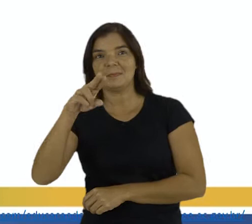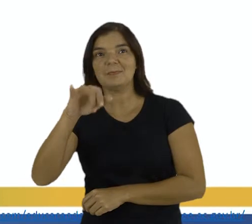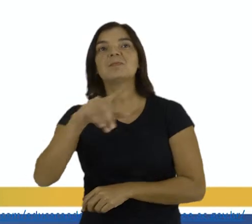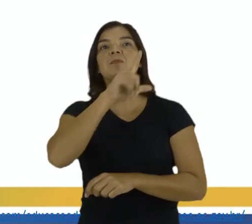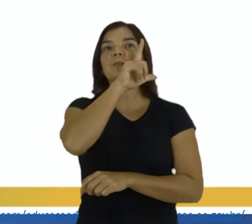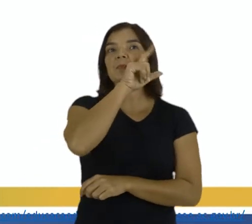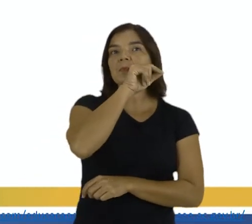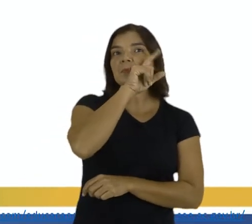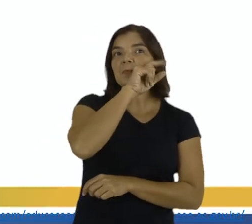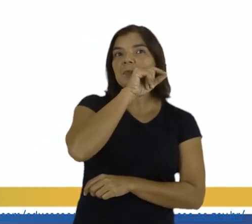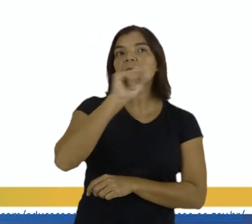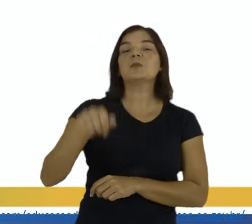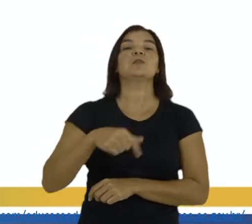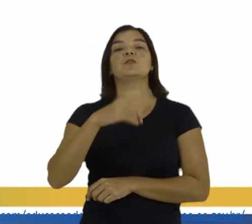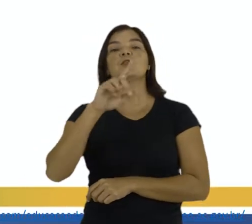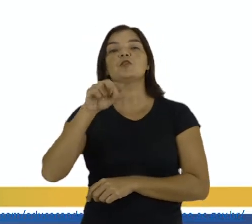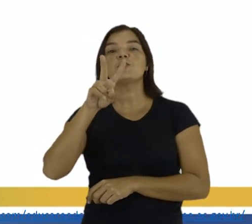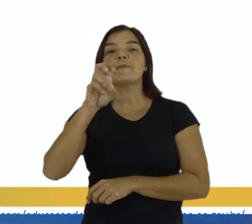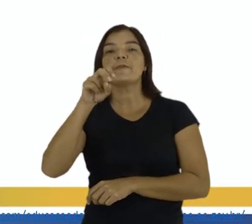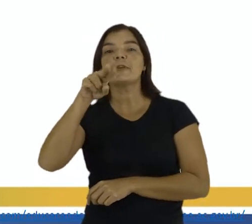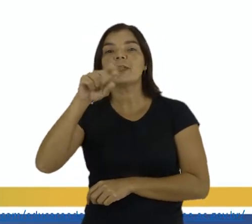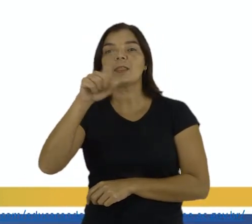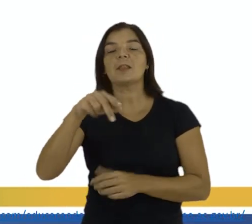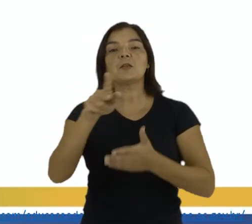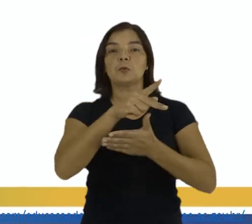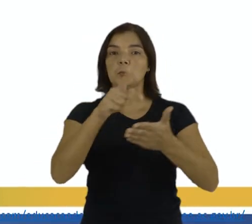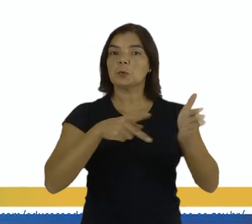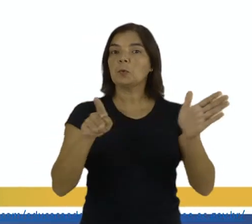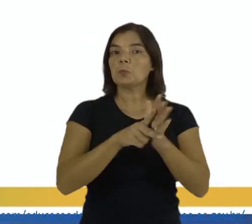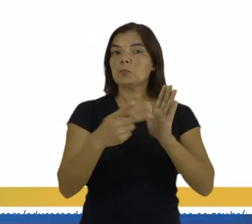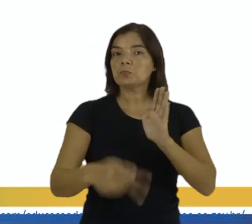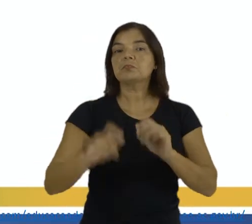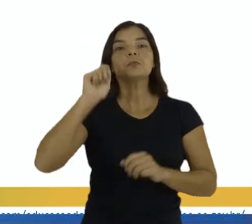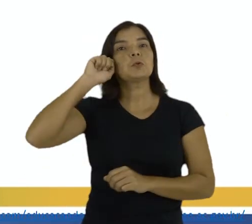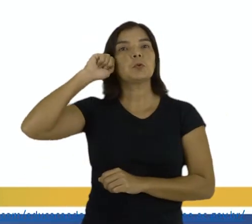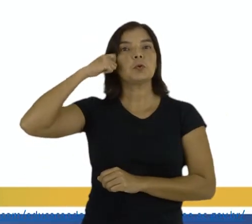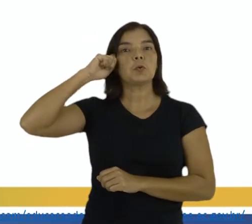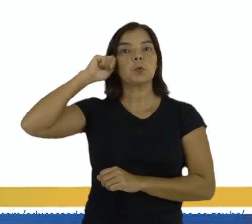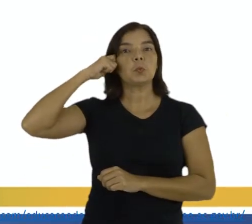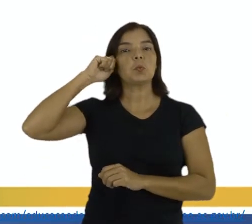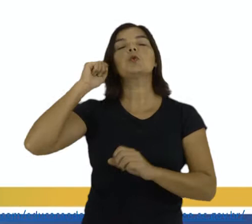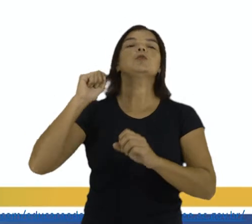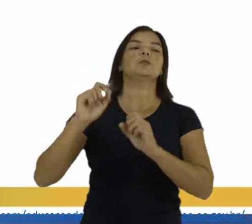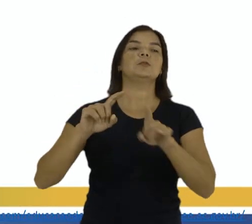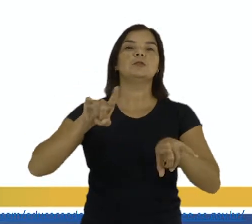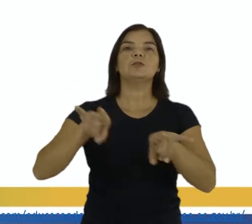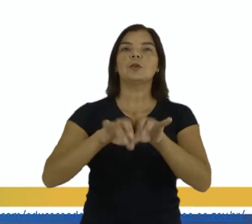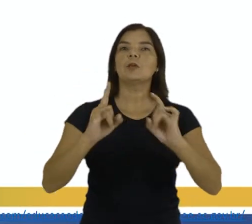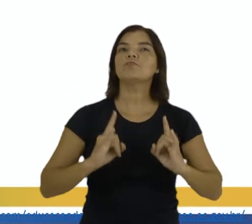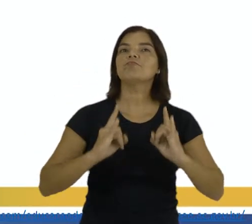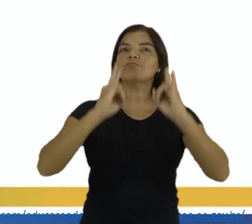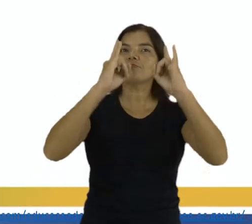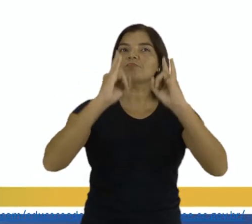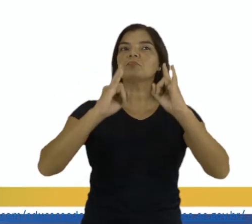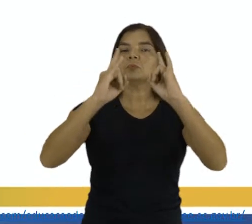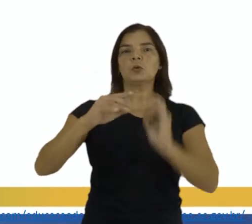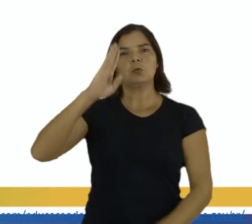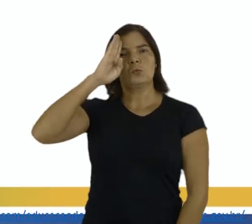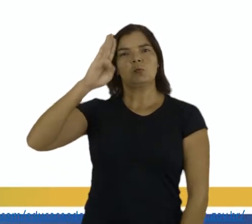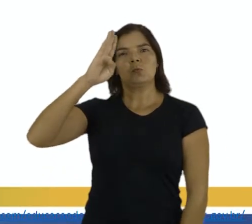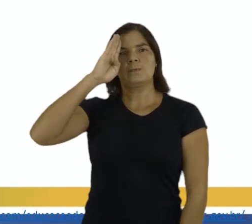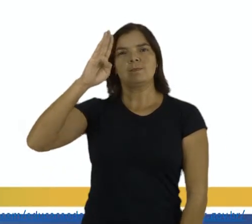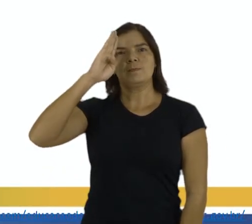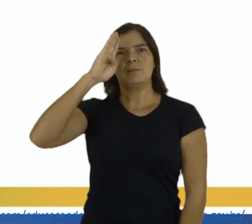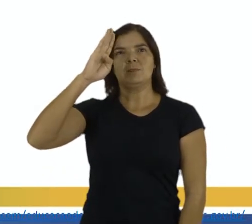de Veneza. Os poetas da minha terra são pretos que vivem em torres de ametista. Os sargentos do exército